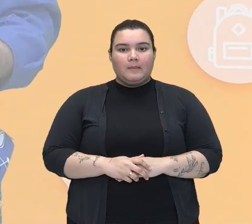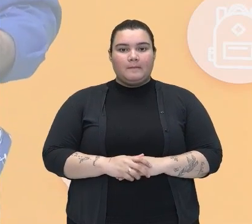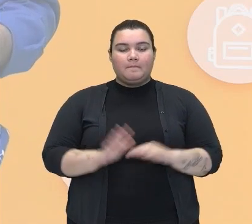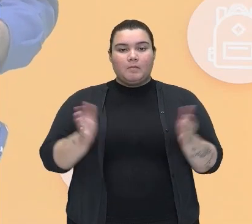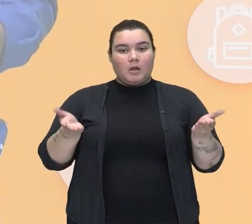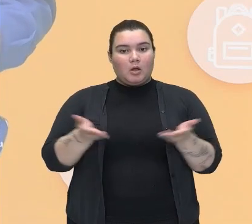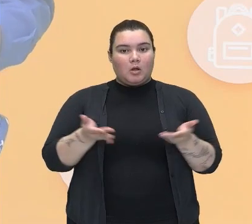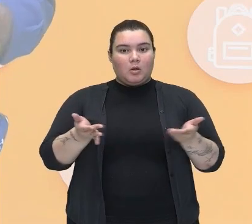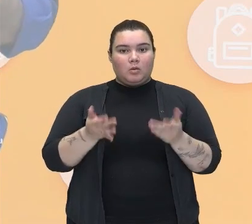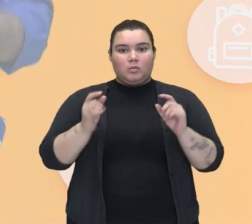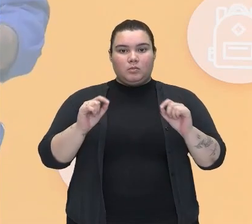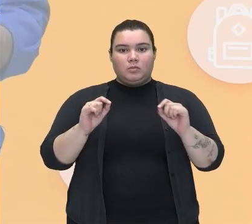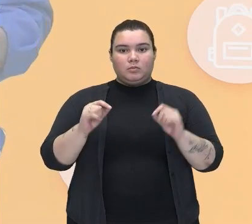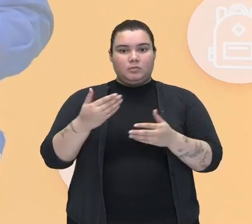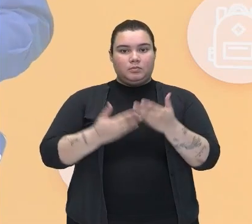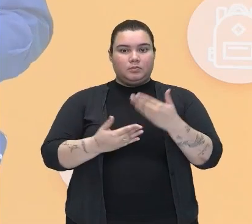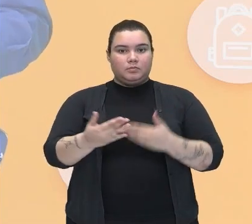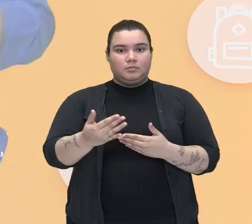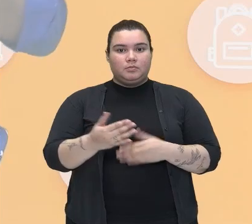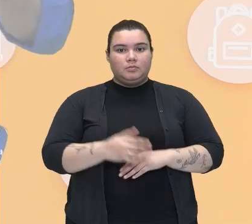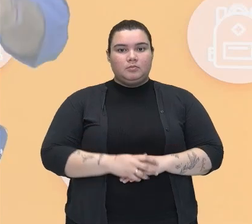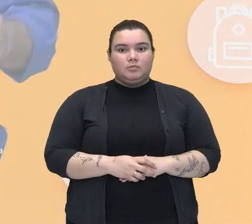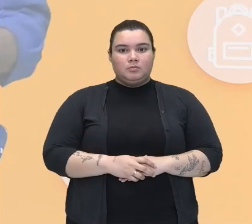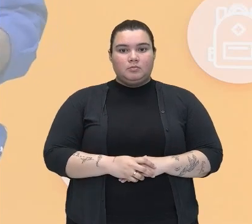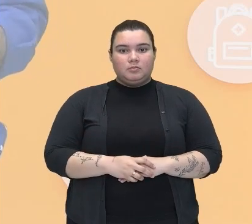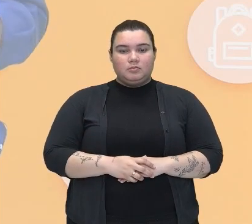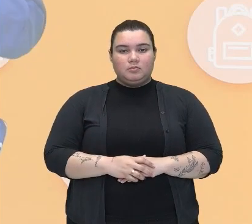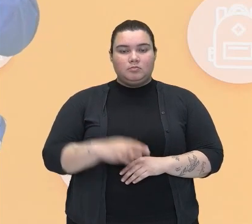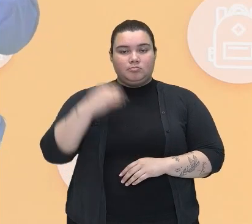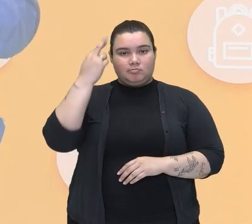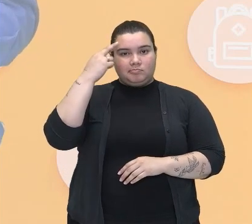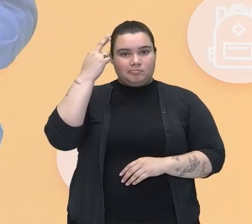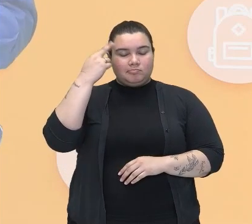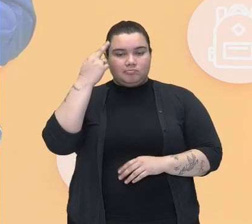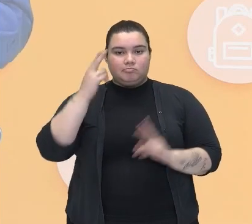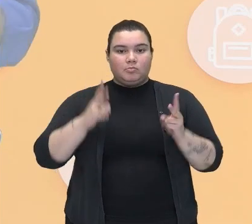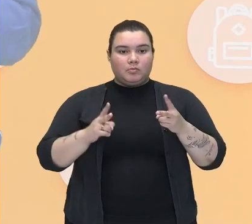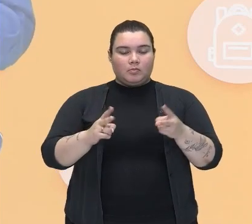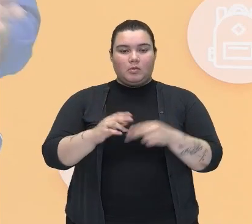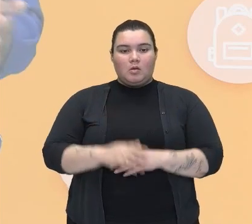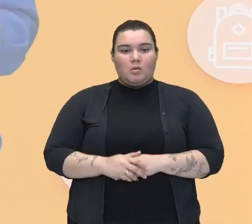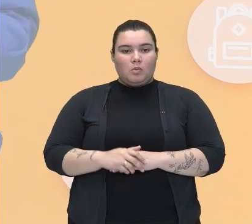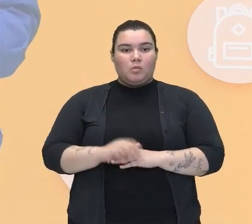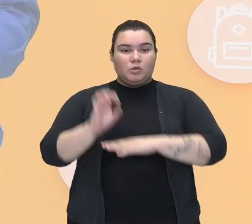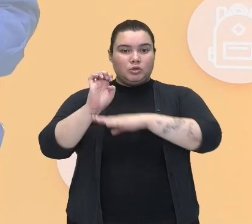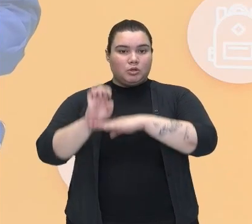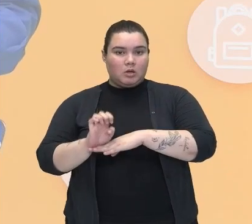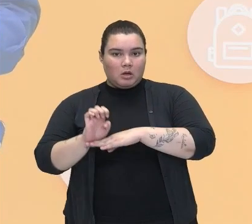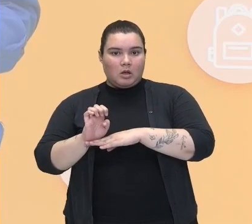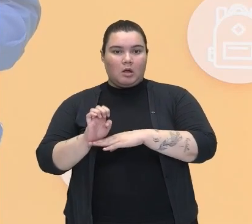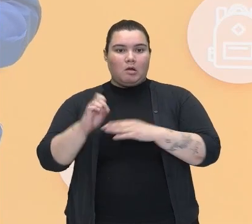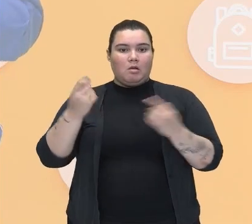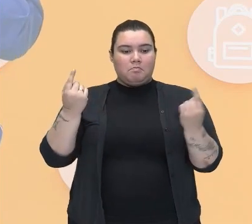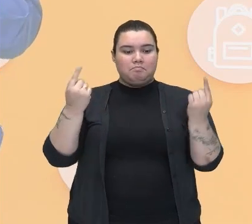Vamos, então, continuando, fazendo essa reflexão. Veja, o Estado ele não pode se confundir com o governo, né? No momento